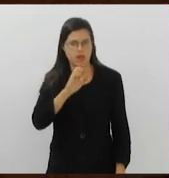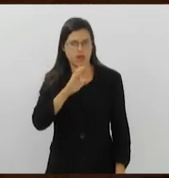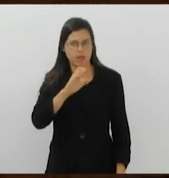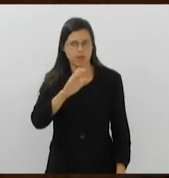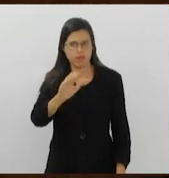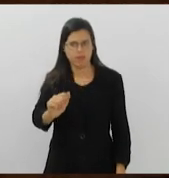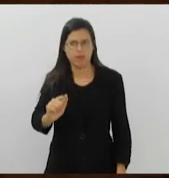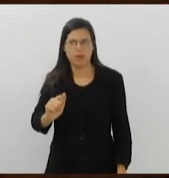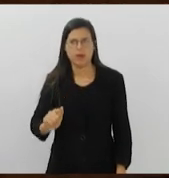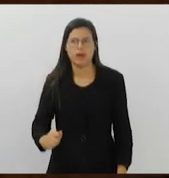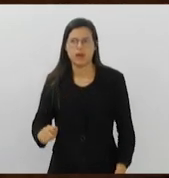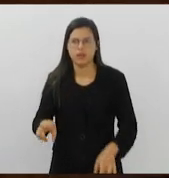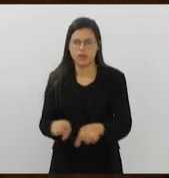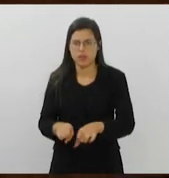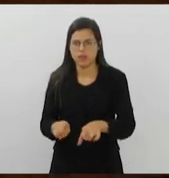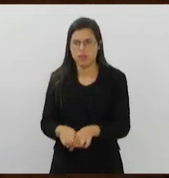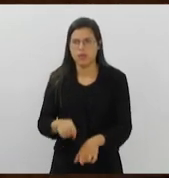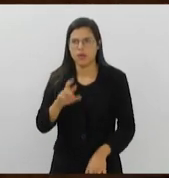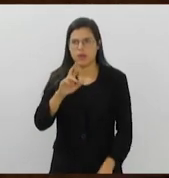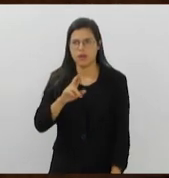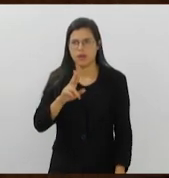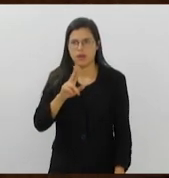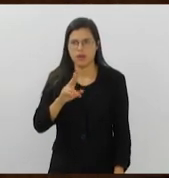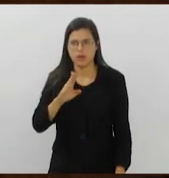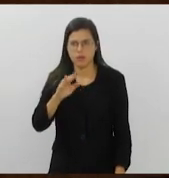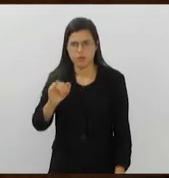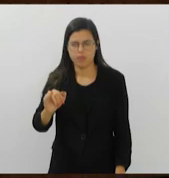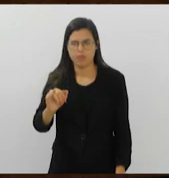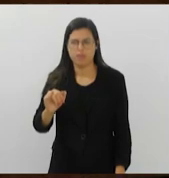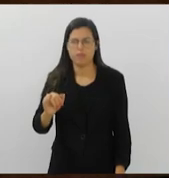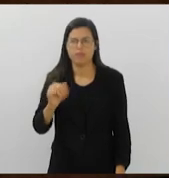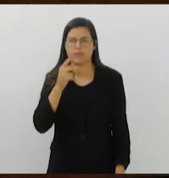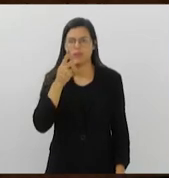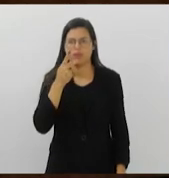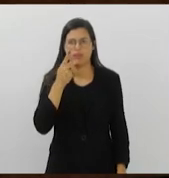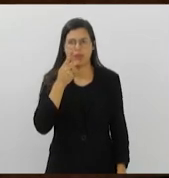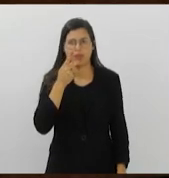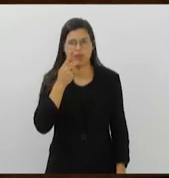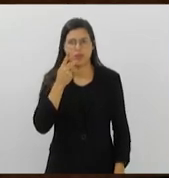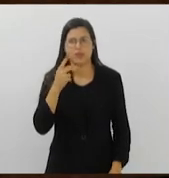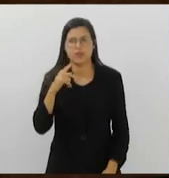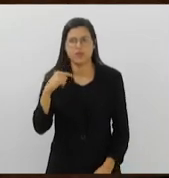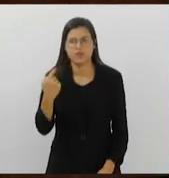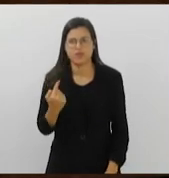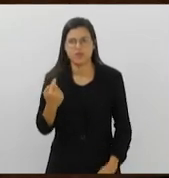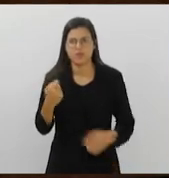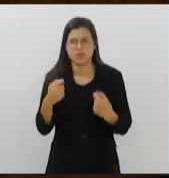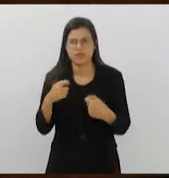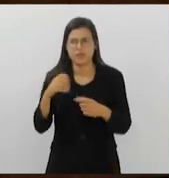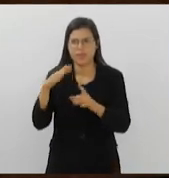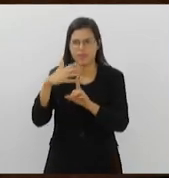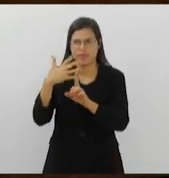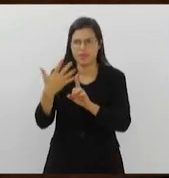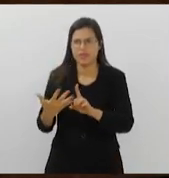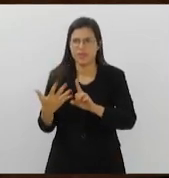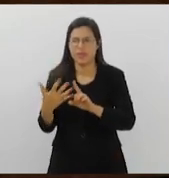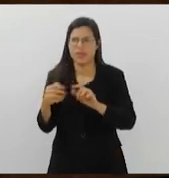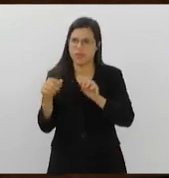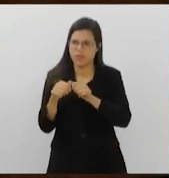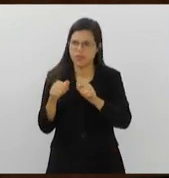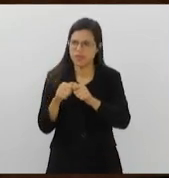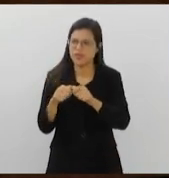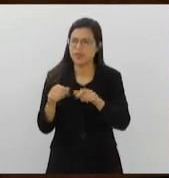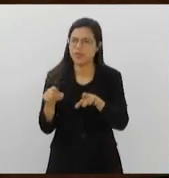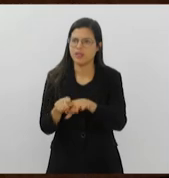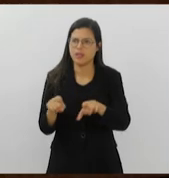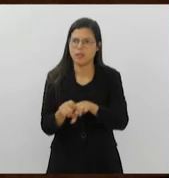a Rubi também, dizer, né, que deveríamos também homenageá-la. Então, eu vou fazer também para que possamos também